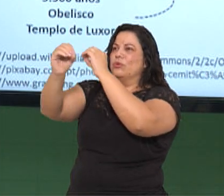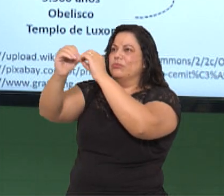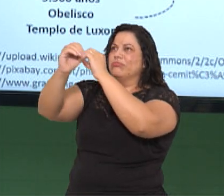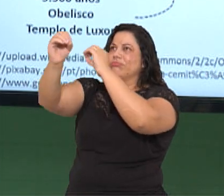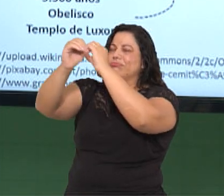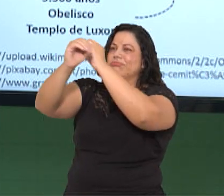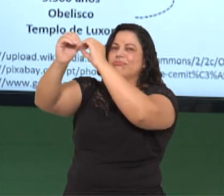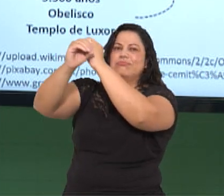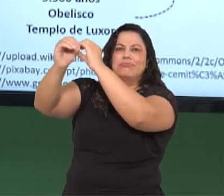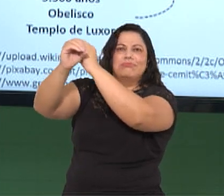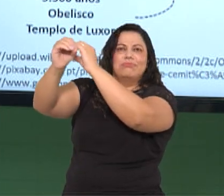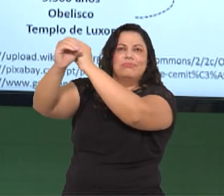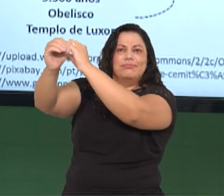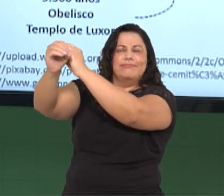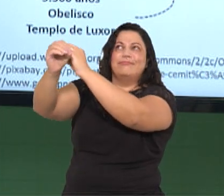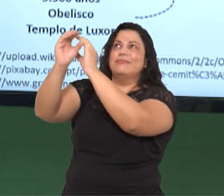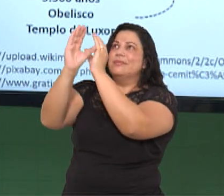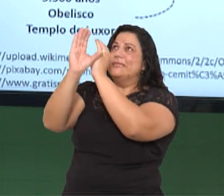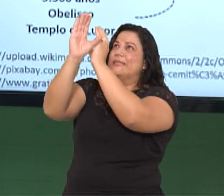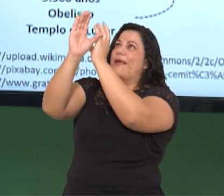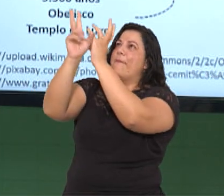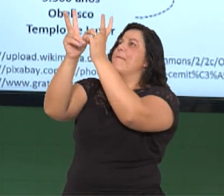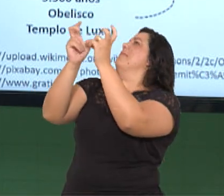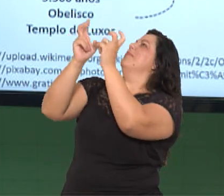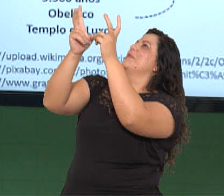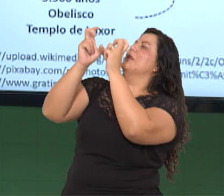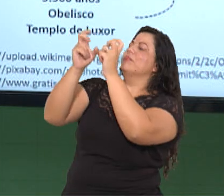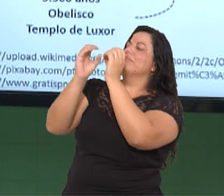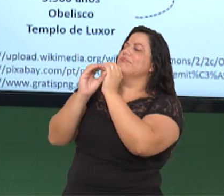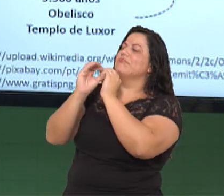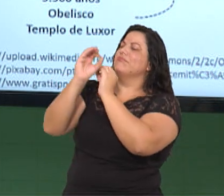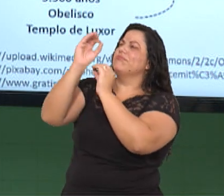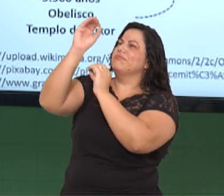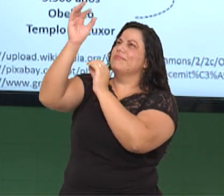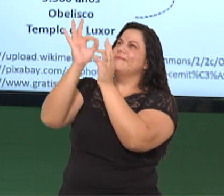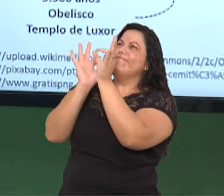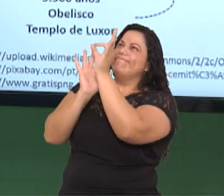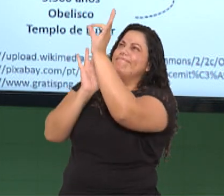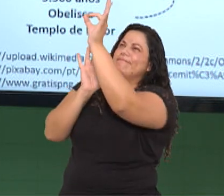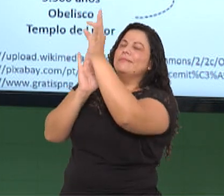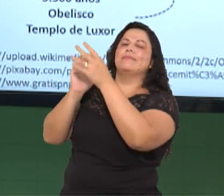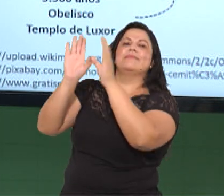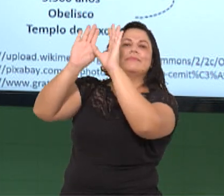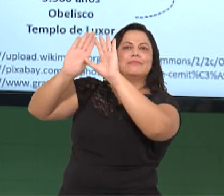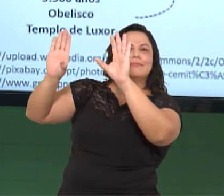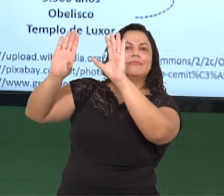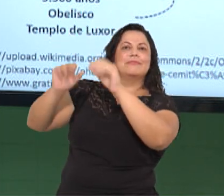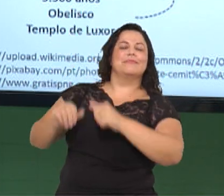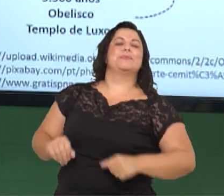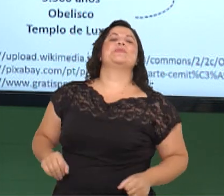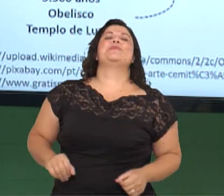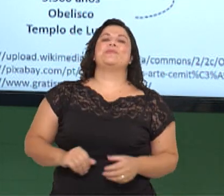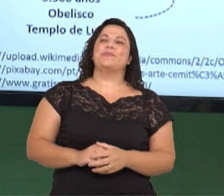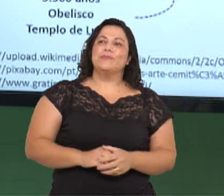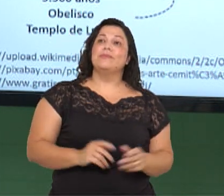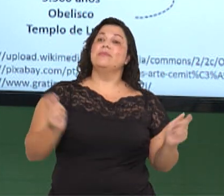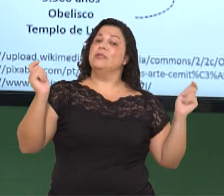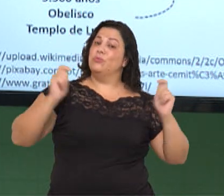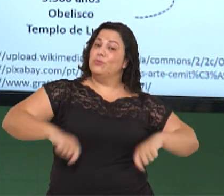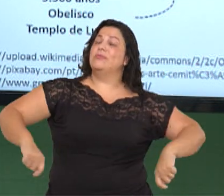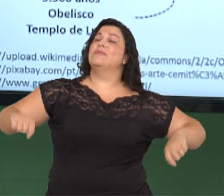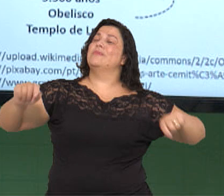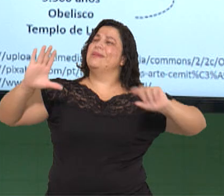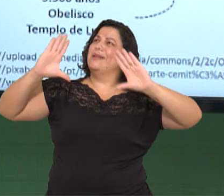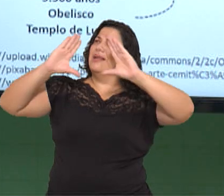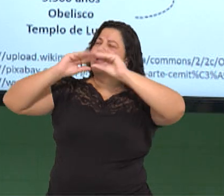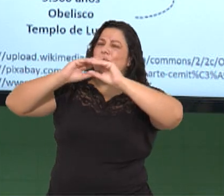fazer a observação melhor, mais aprofundada desse céu. Muito provavelmente do céu noturno, porque